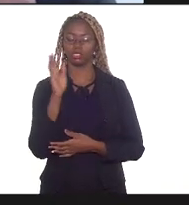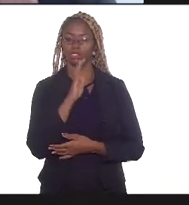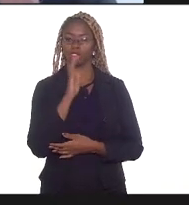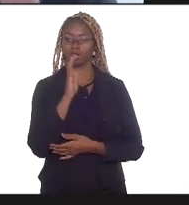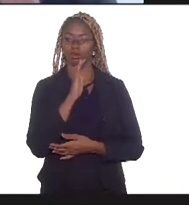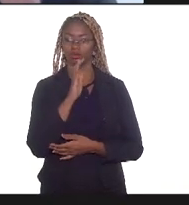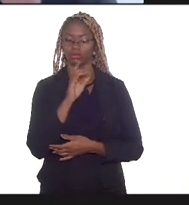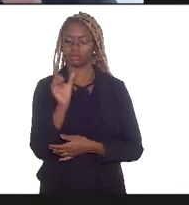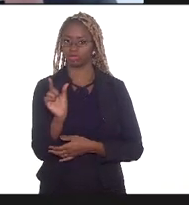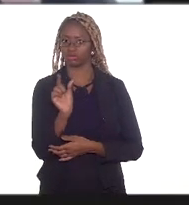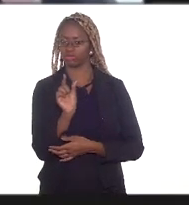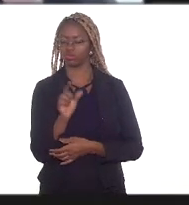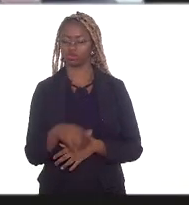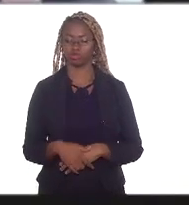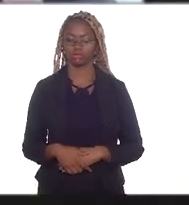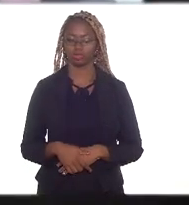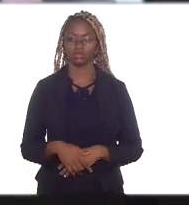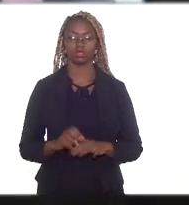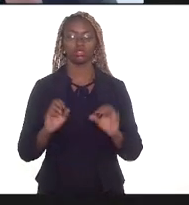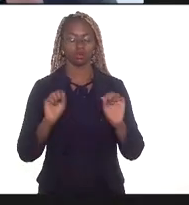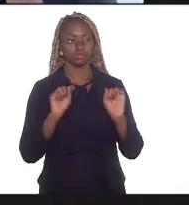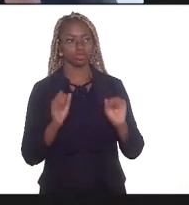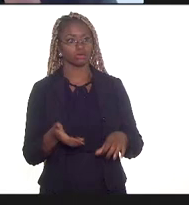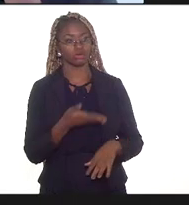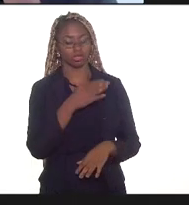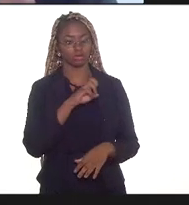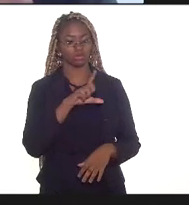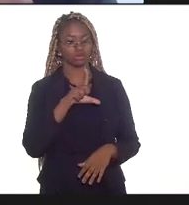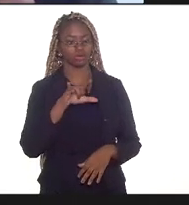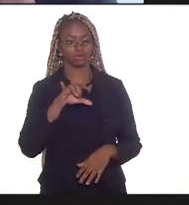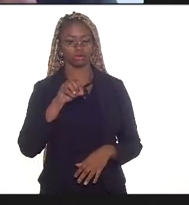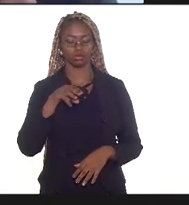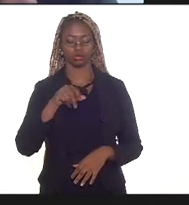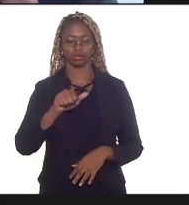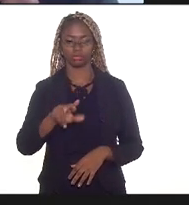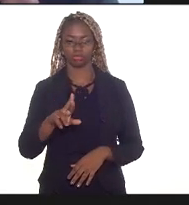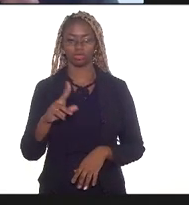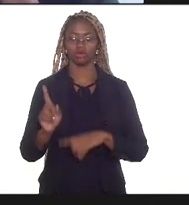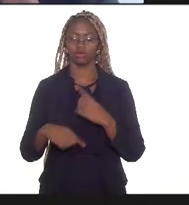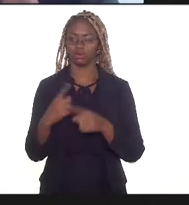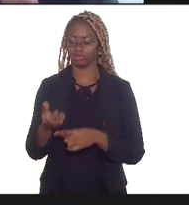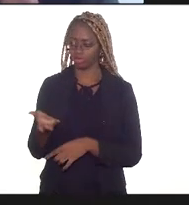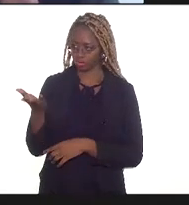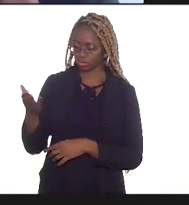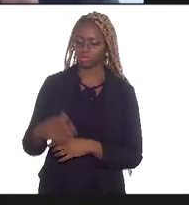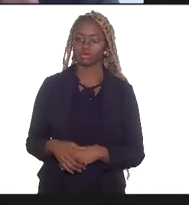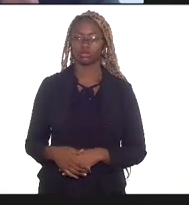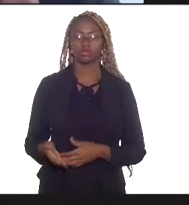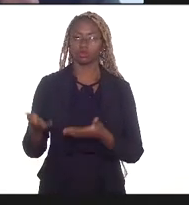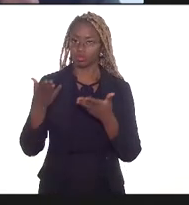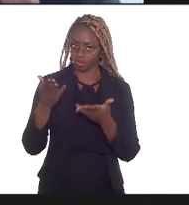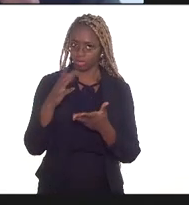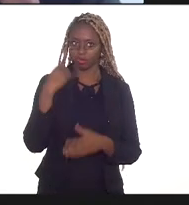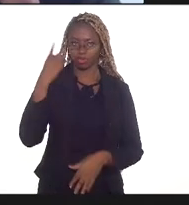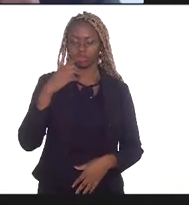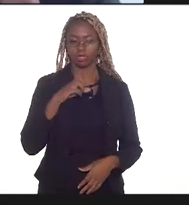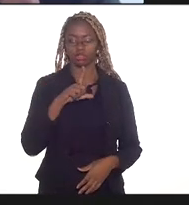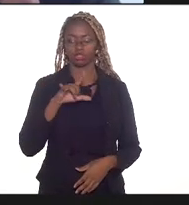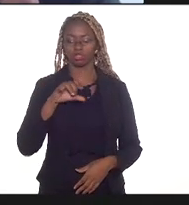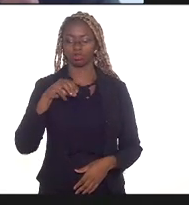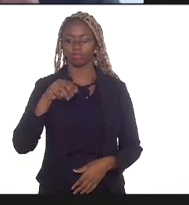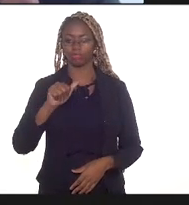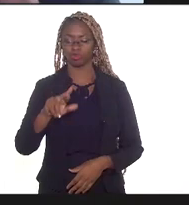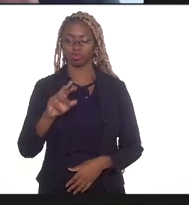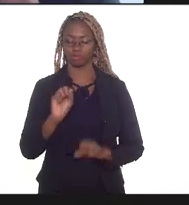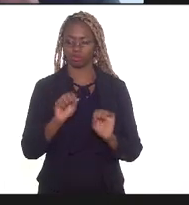terminar. Sim, vou passar agora para o Eliomar, depois para a Vossa Excelência. Obrigado. Com a palavra, o deputado Eliomar Coelho. Senhor